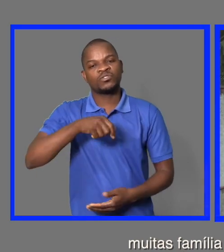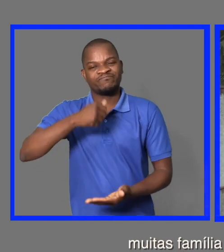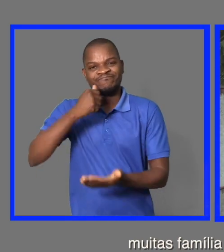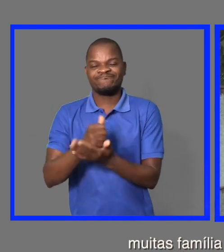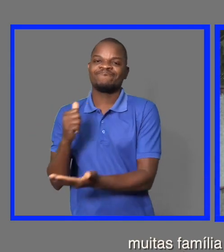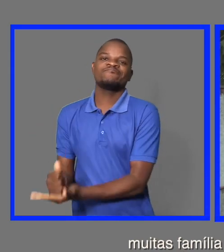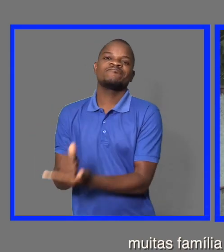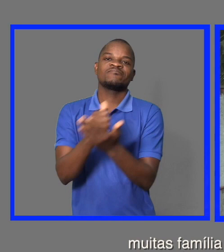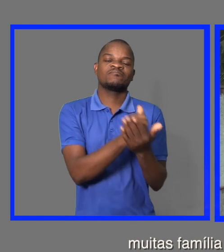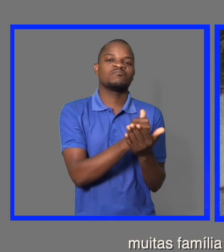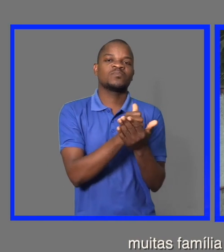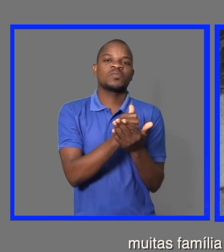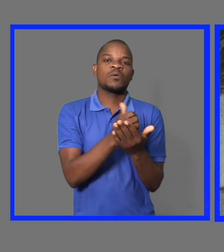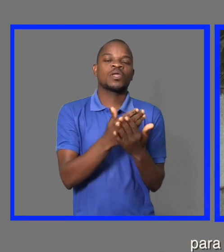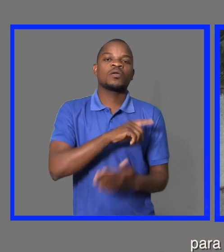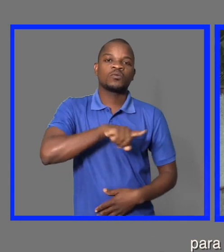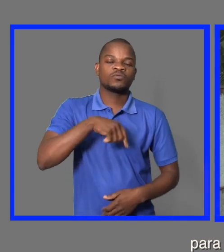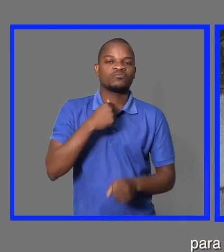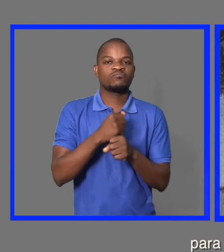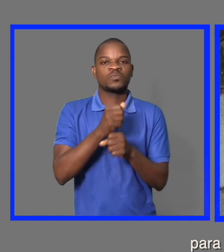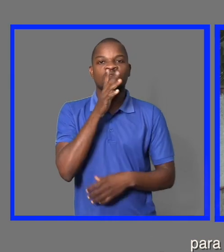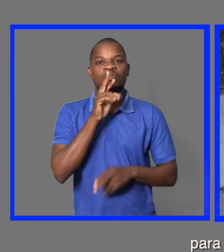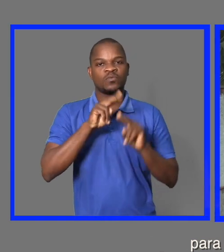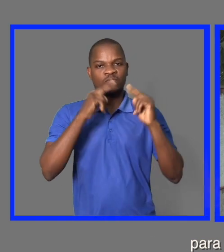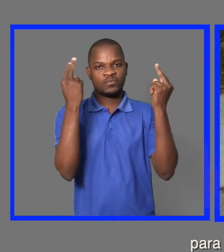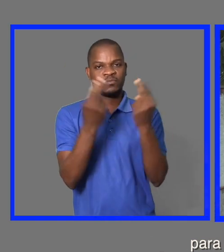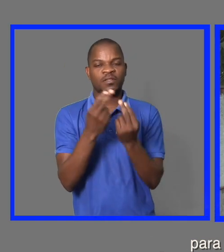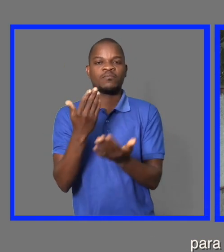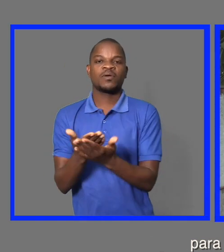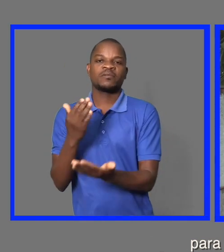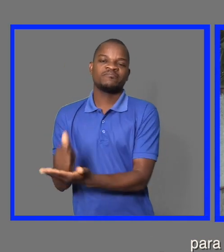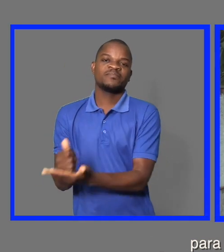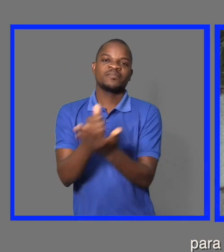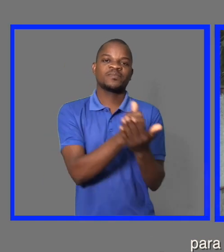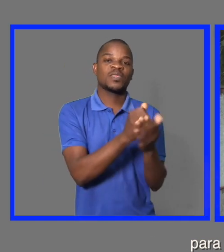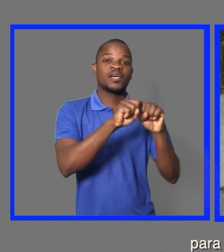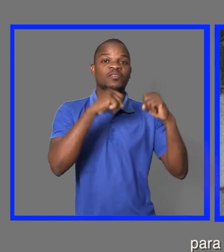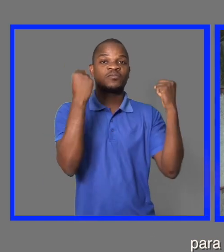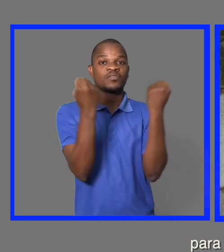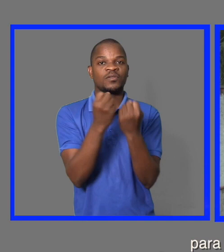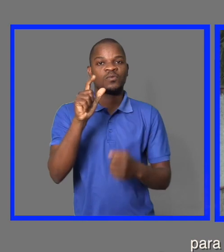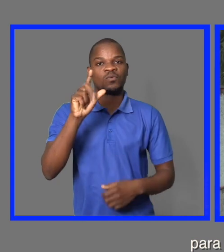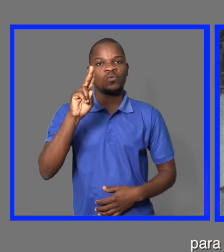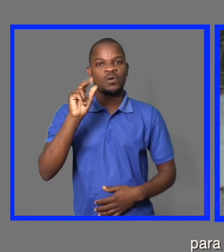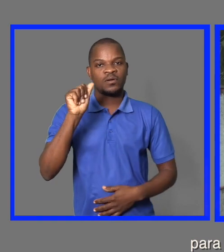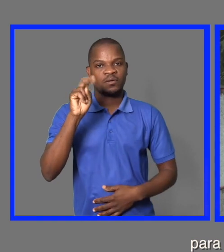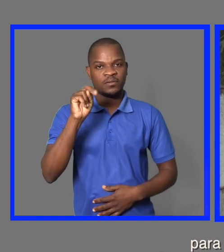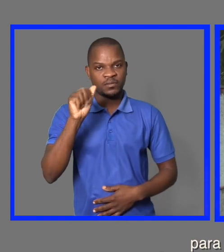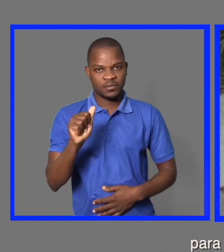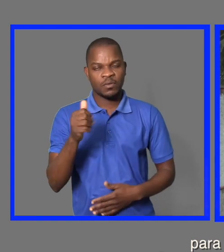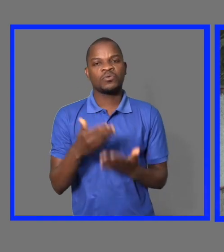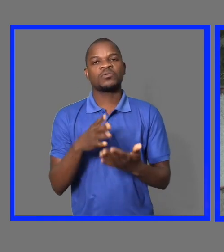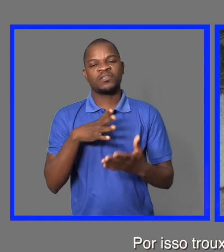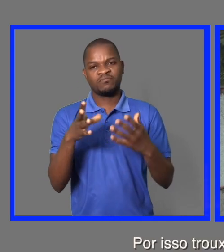mas é o gesto que o município encontrou para reforçar este sorriso da cooperativa do ar junto das